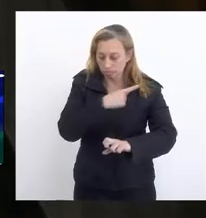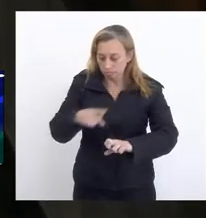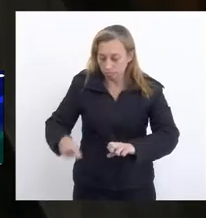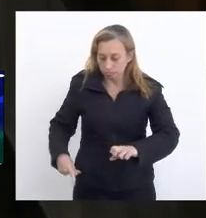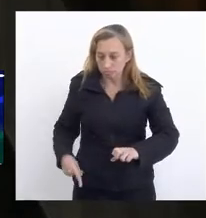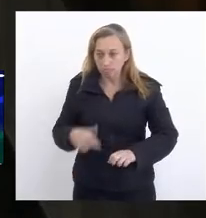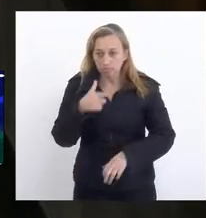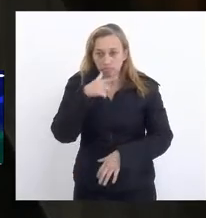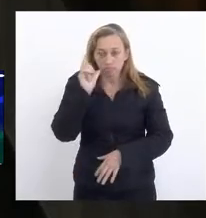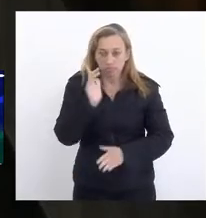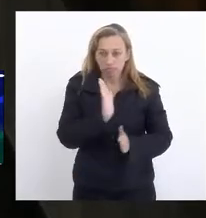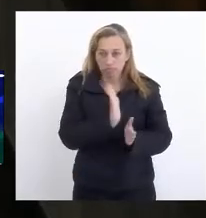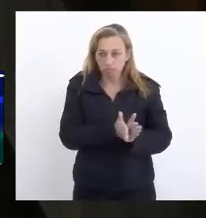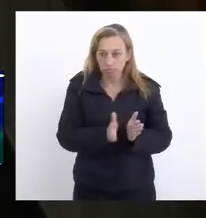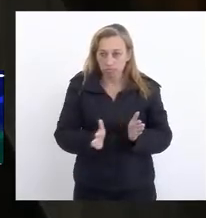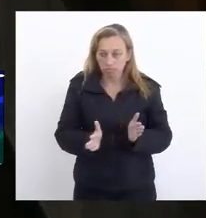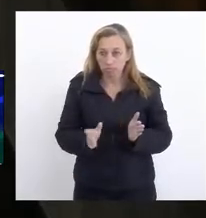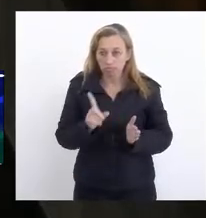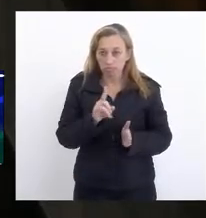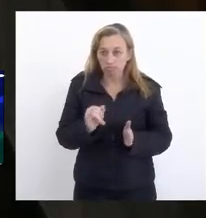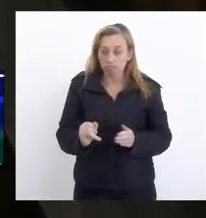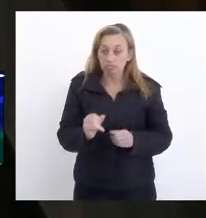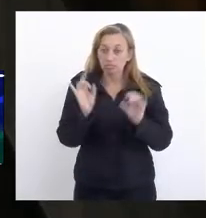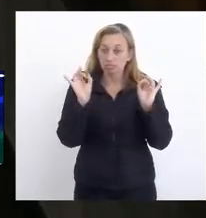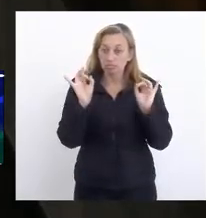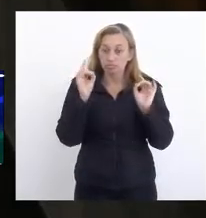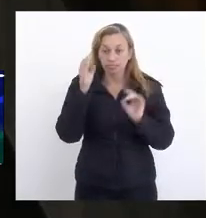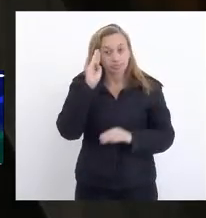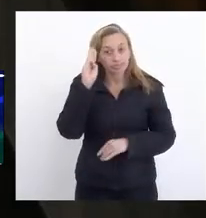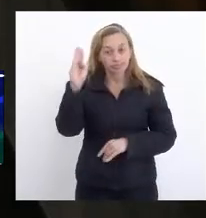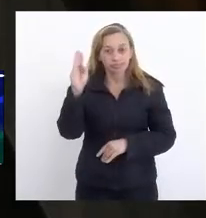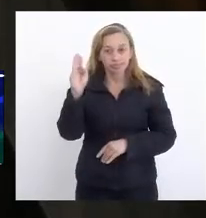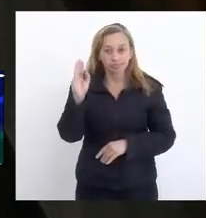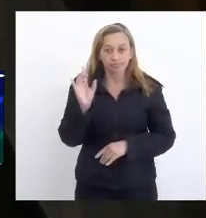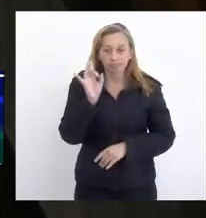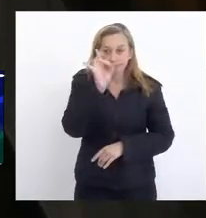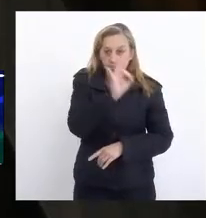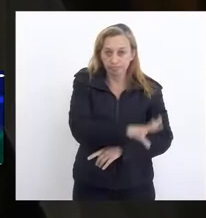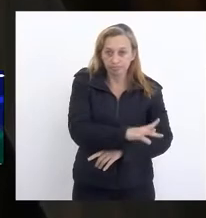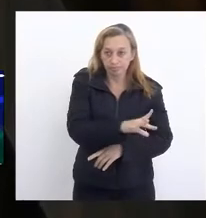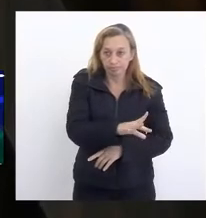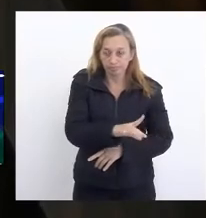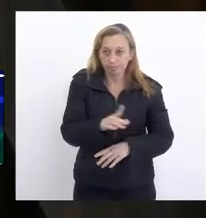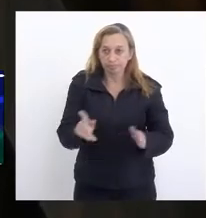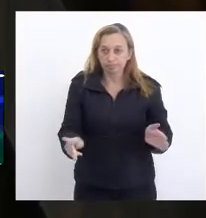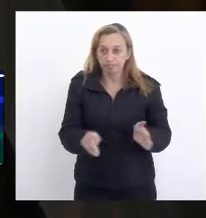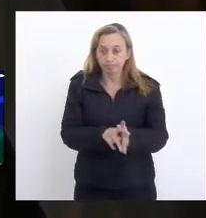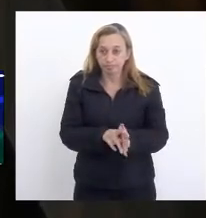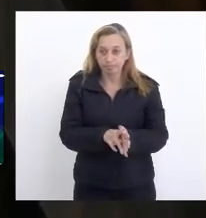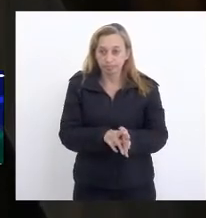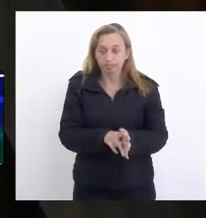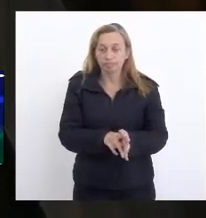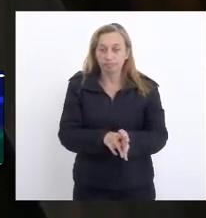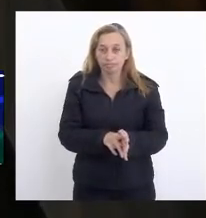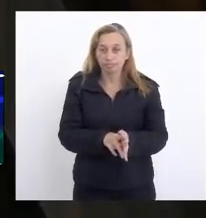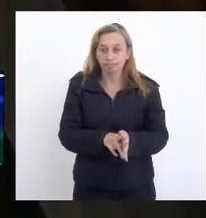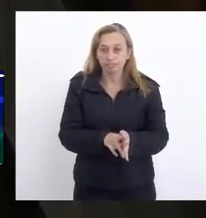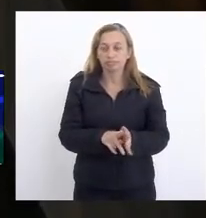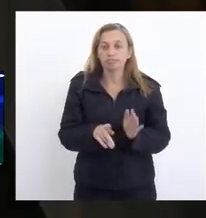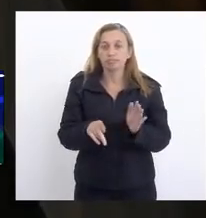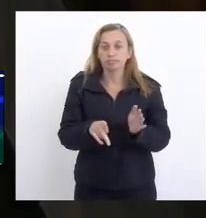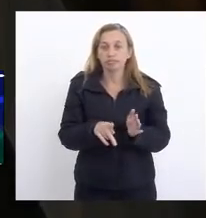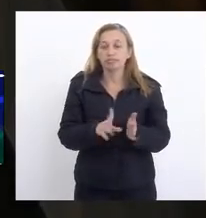a ordem do dia, principalmente do penúltimo projeto da